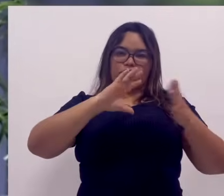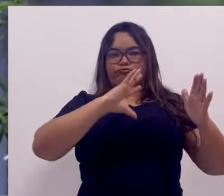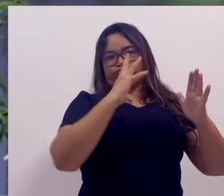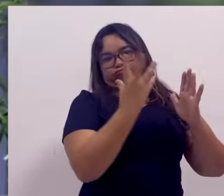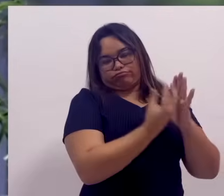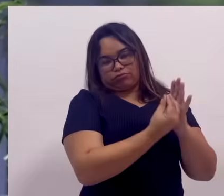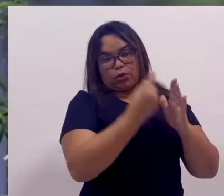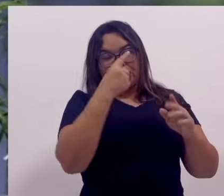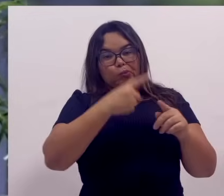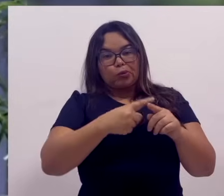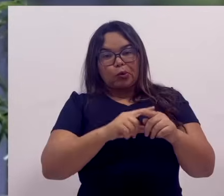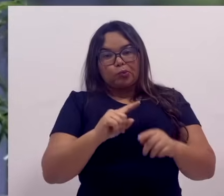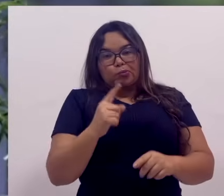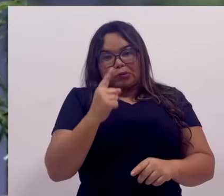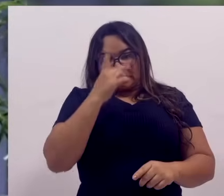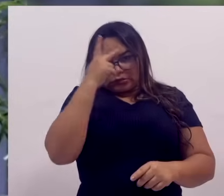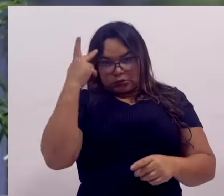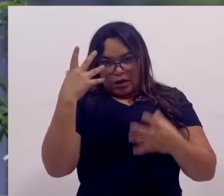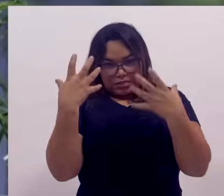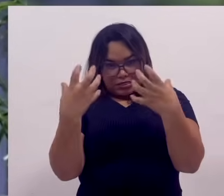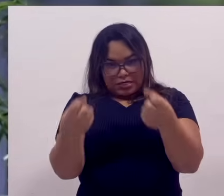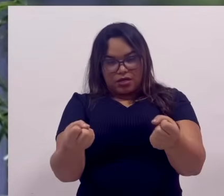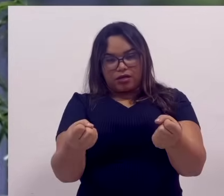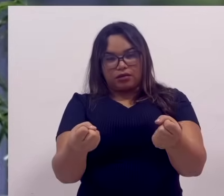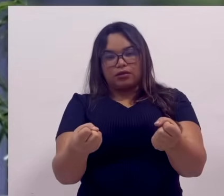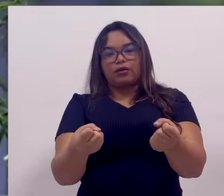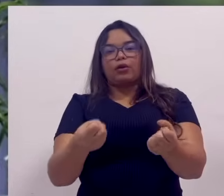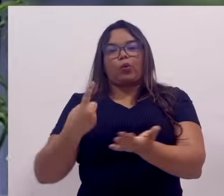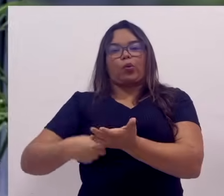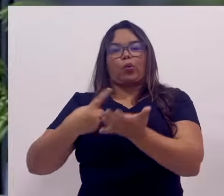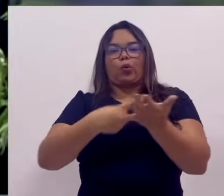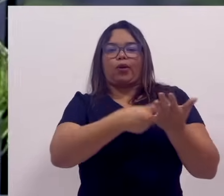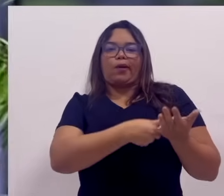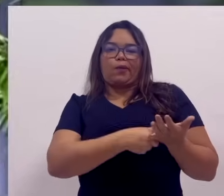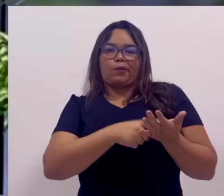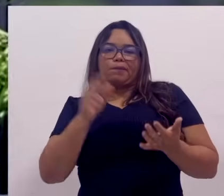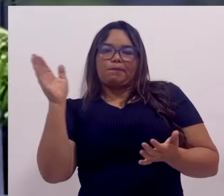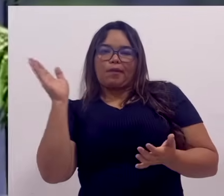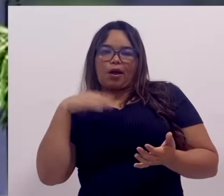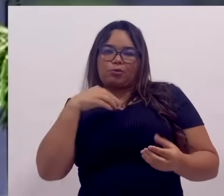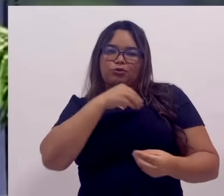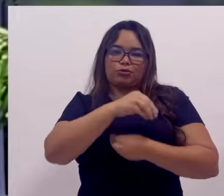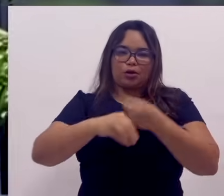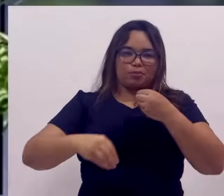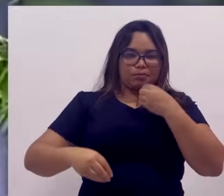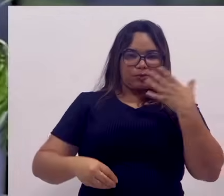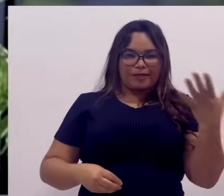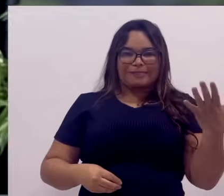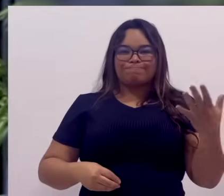igreja. Porque uma vez que uma pessoa aceita as concessões,